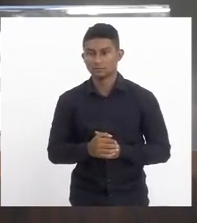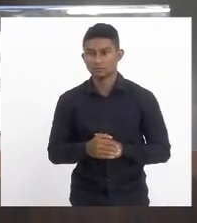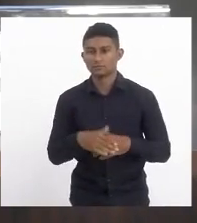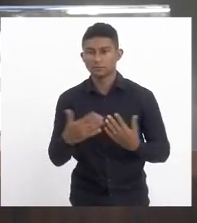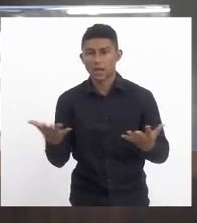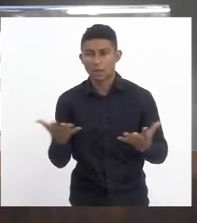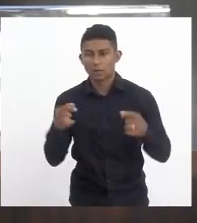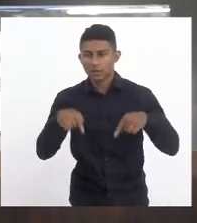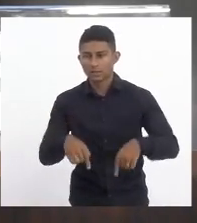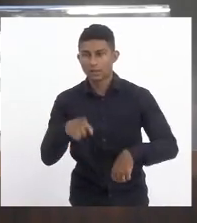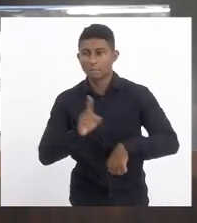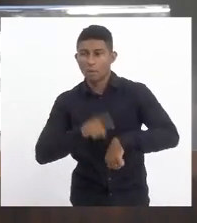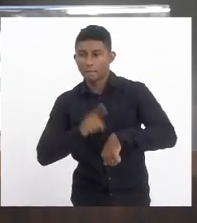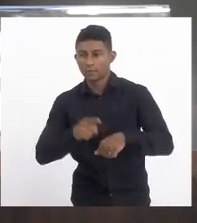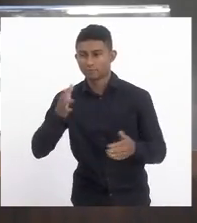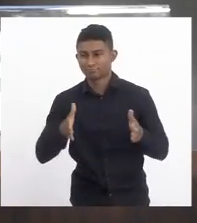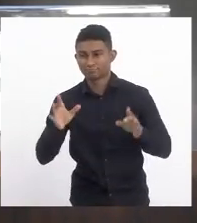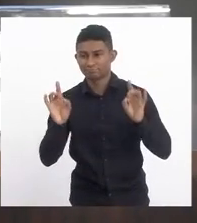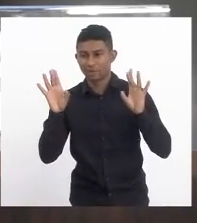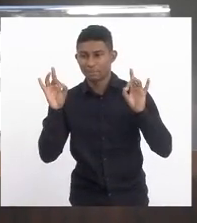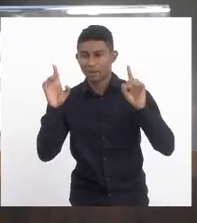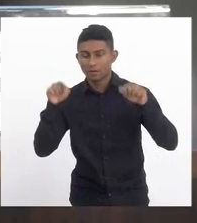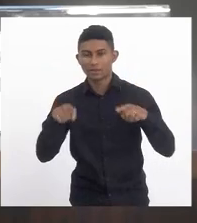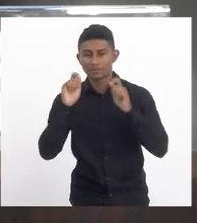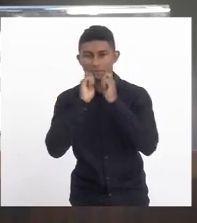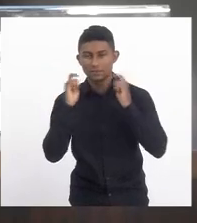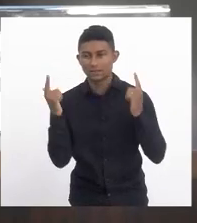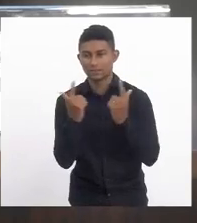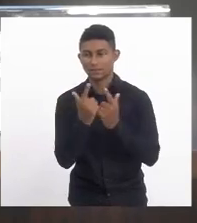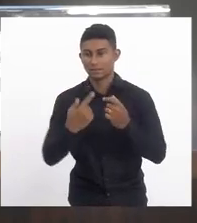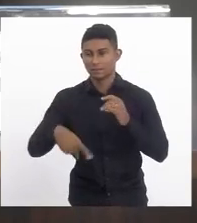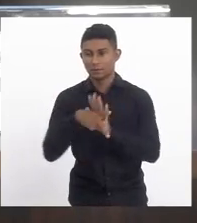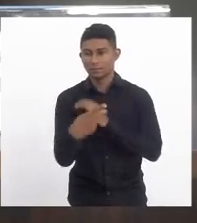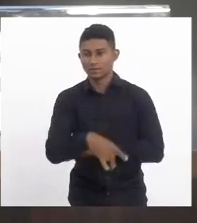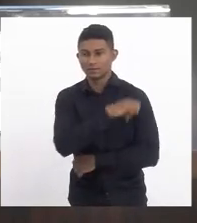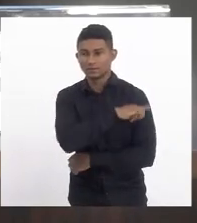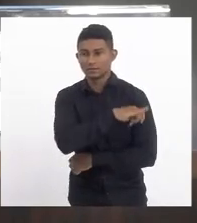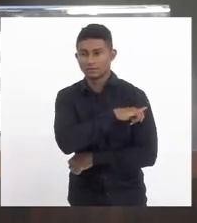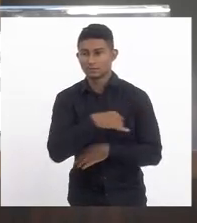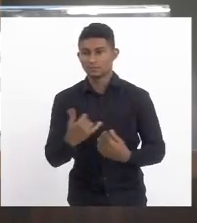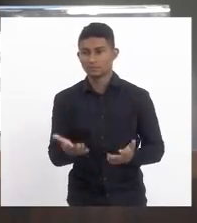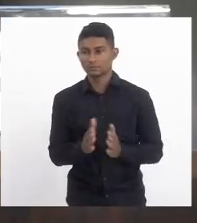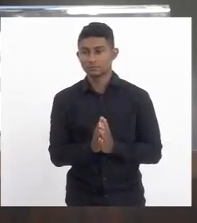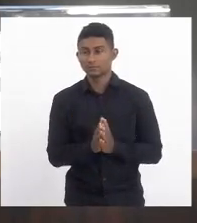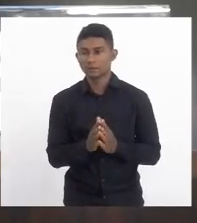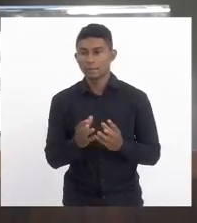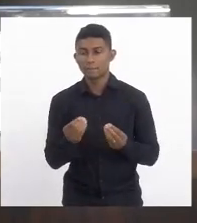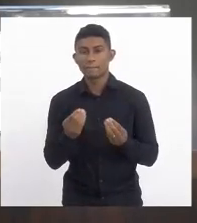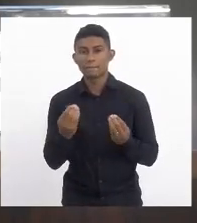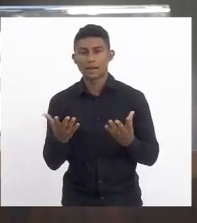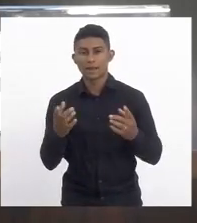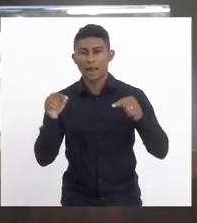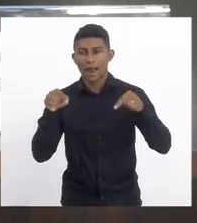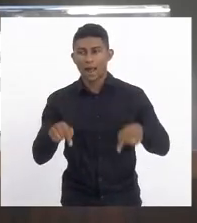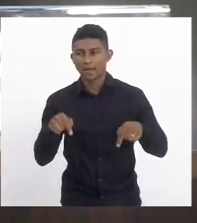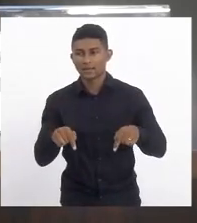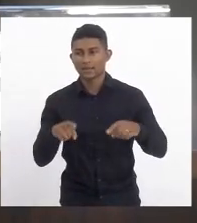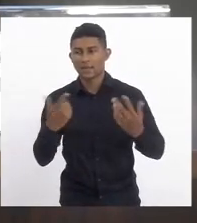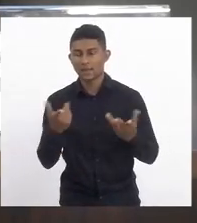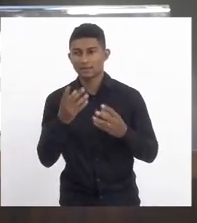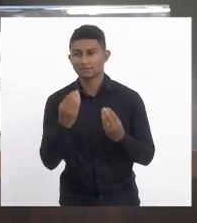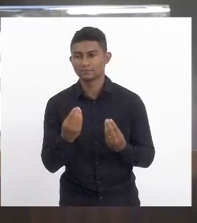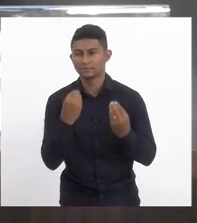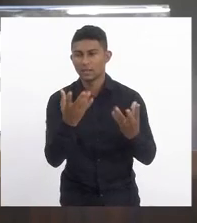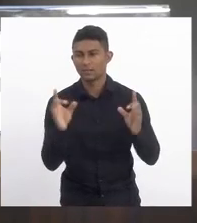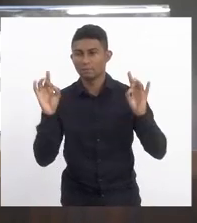Este é um momento muito especial para a Assembleia Legislativa do Estado do Rio de Janeiro, por poder prestar esta justa e merecida homenagem no plenário